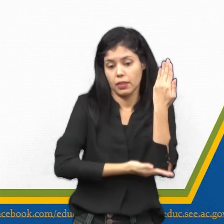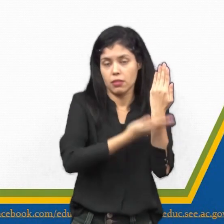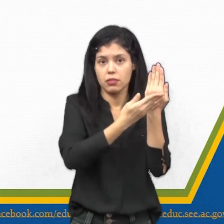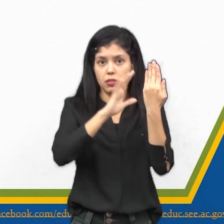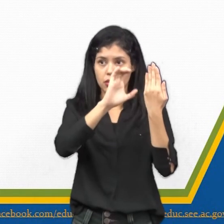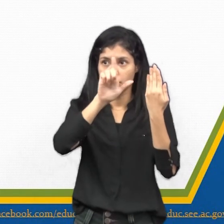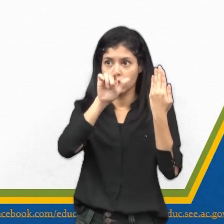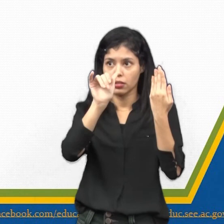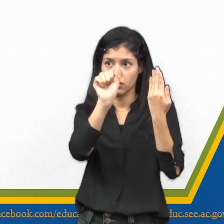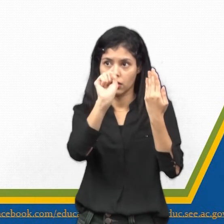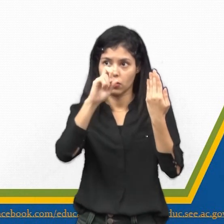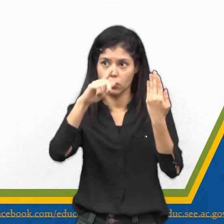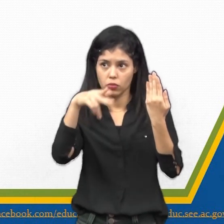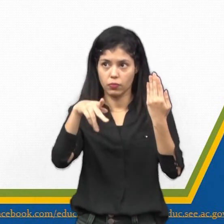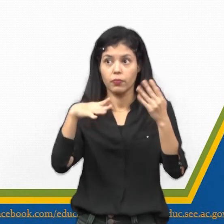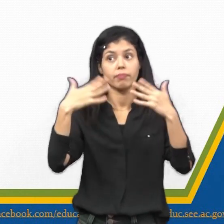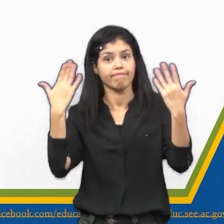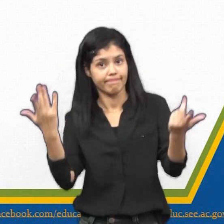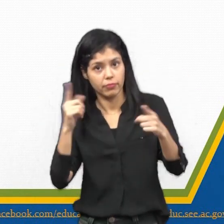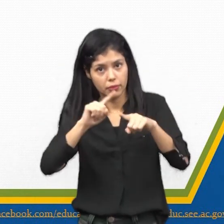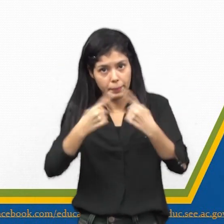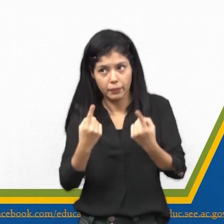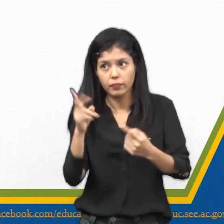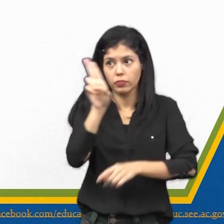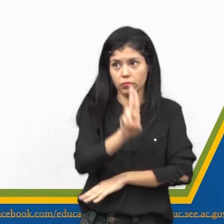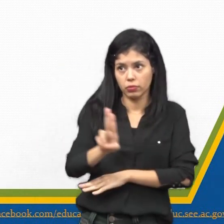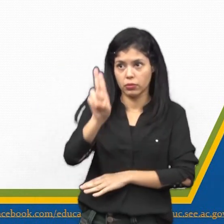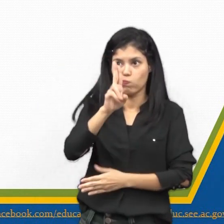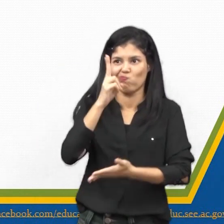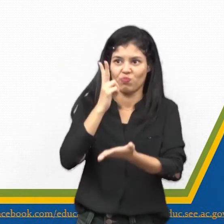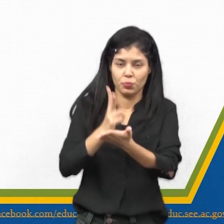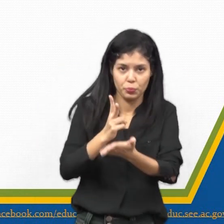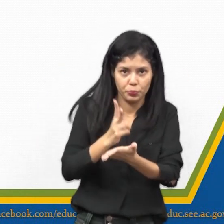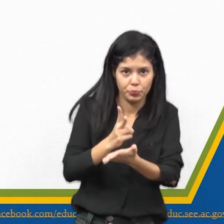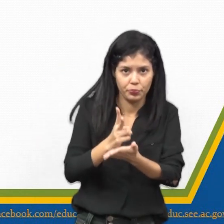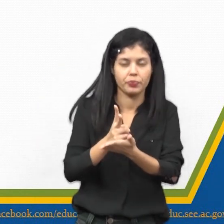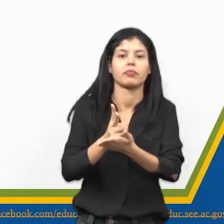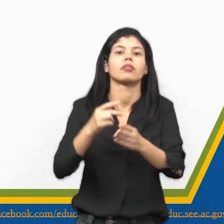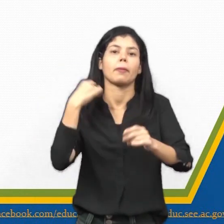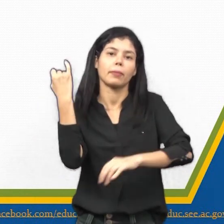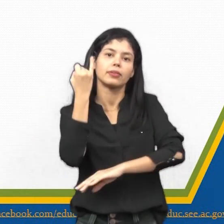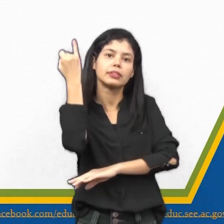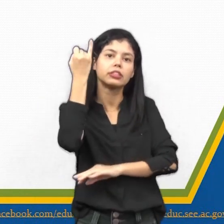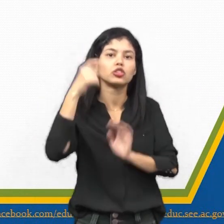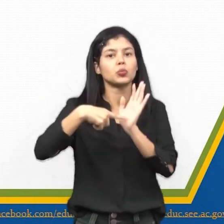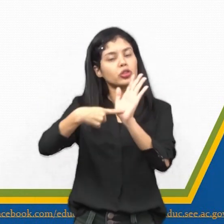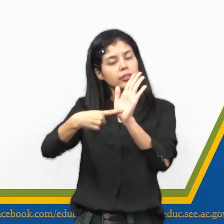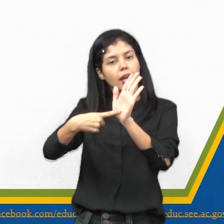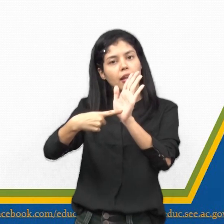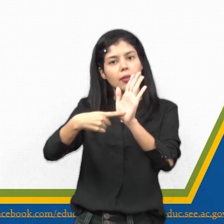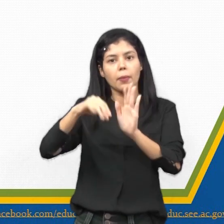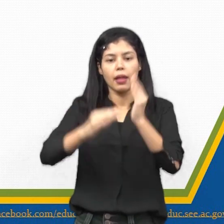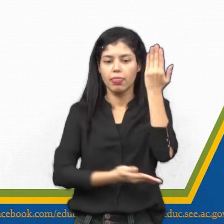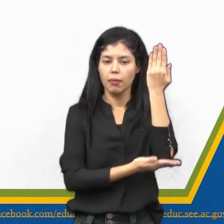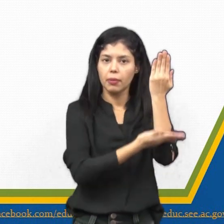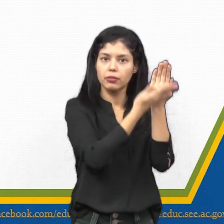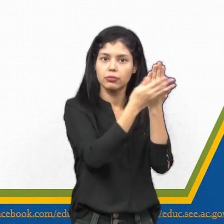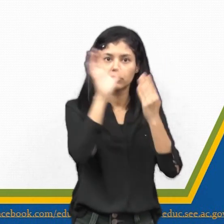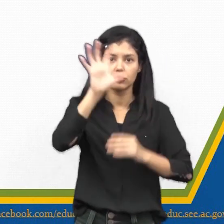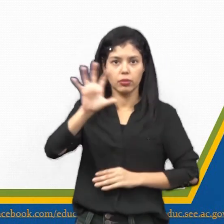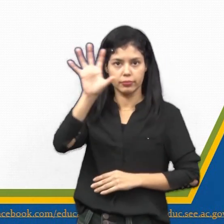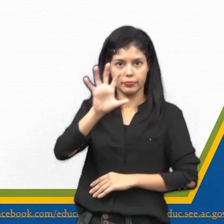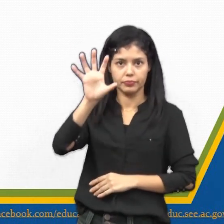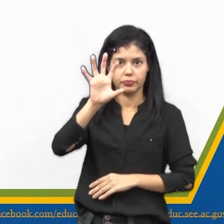Celsius. No entanto, nós utilizamos a escala absoluta para indicar o valor da temperatura de um